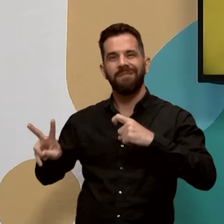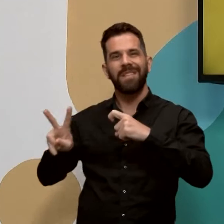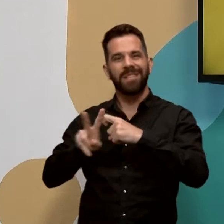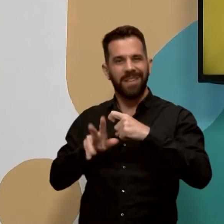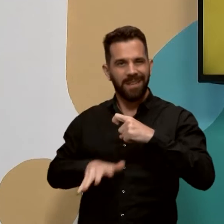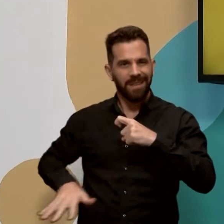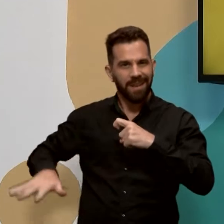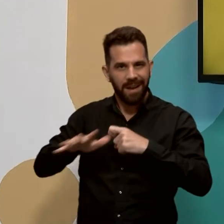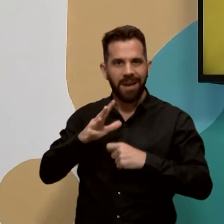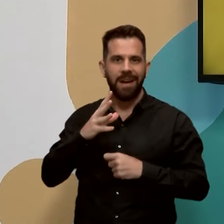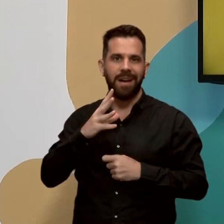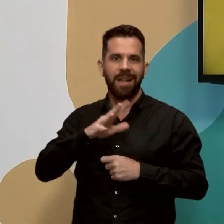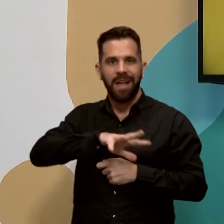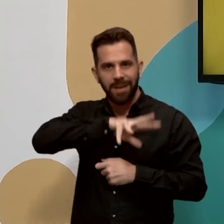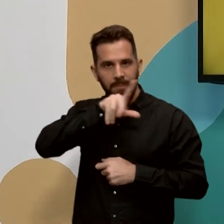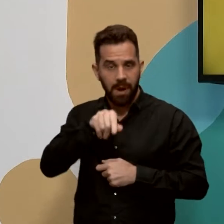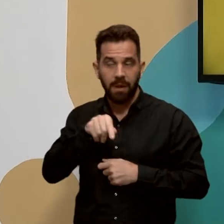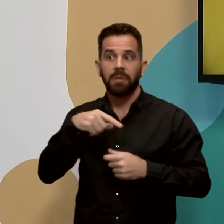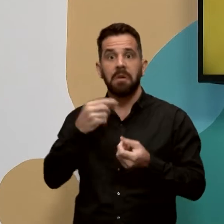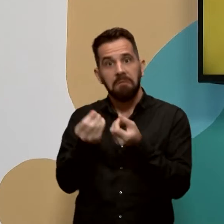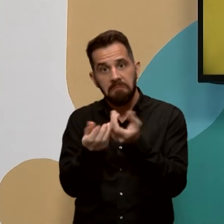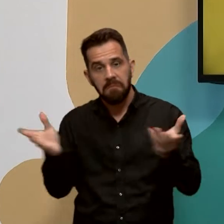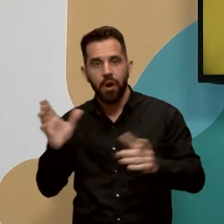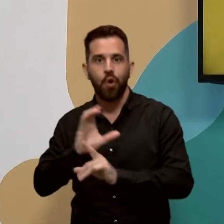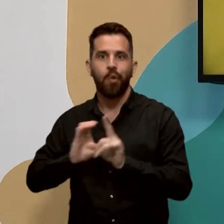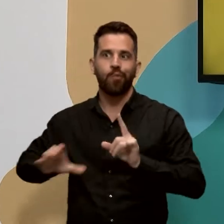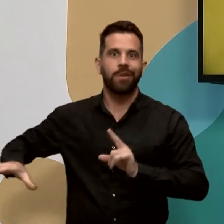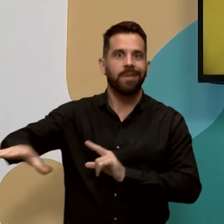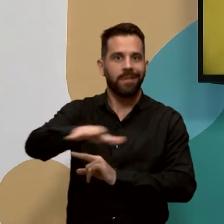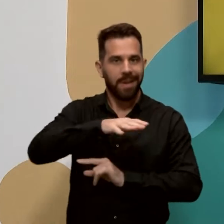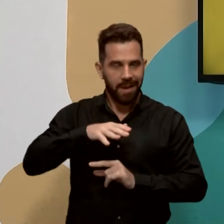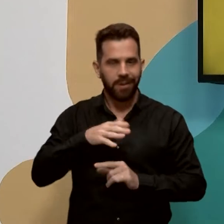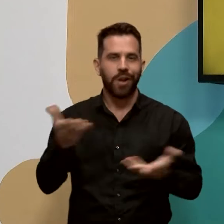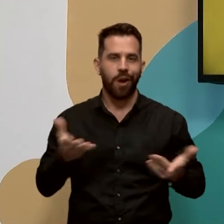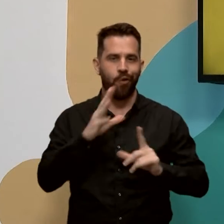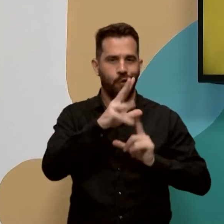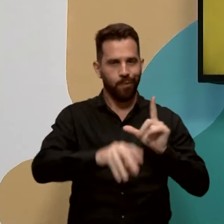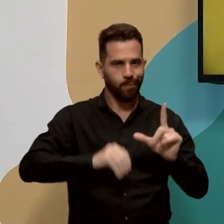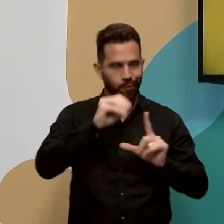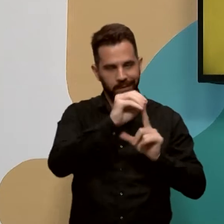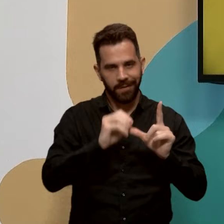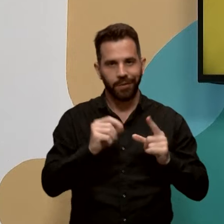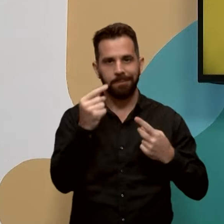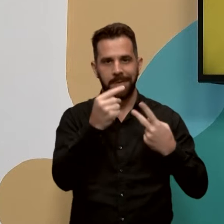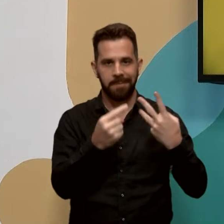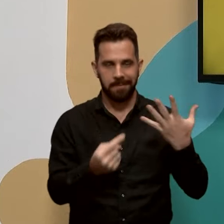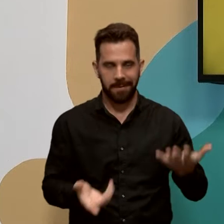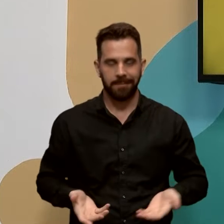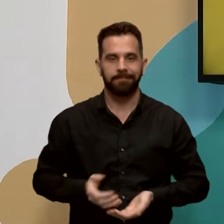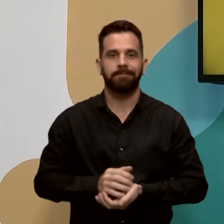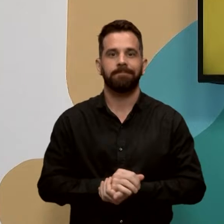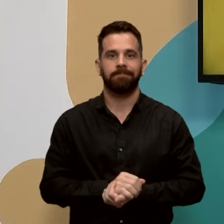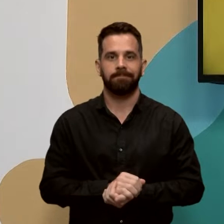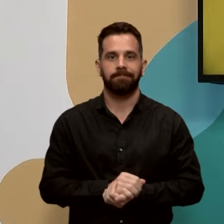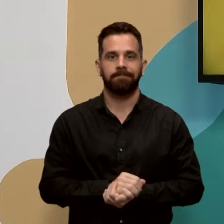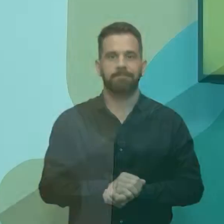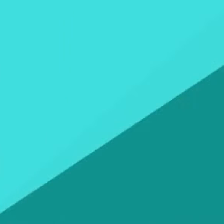UFG oferece para toda a comunidade. Isso e muito mais a partir de agora no Mundo UFG.